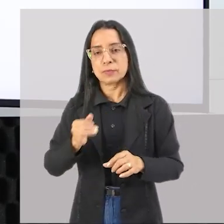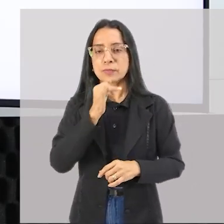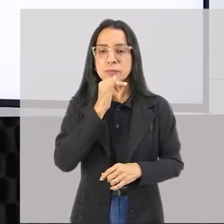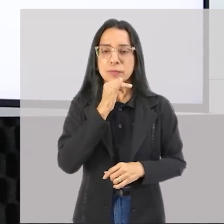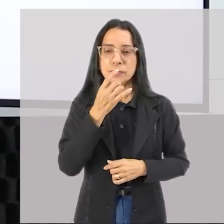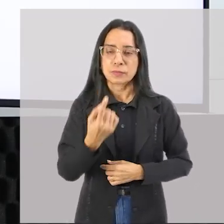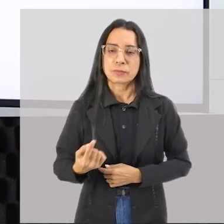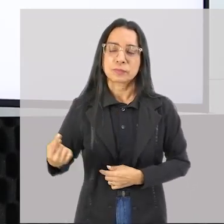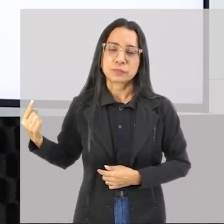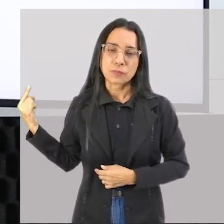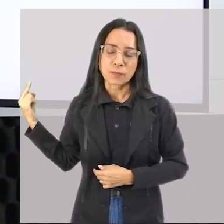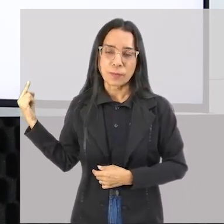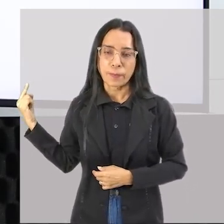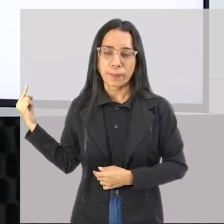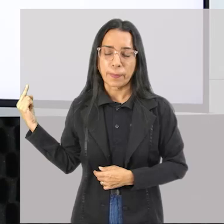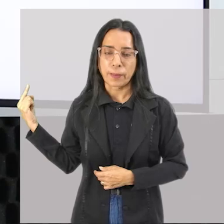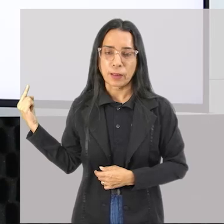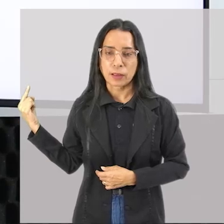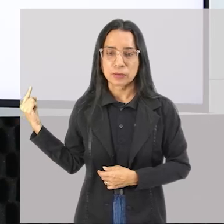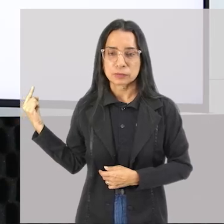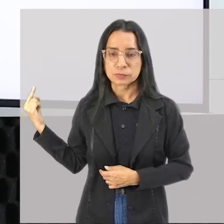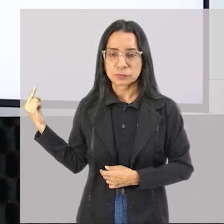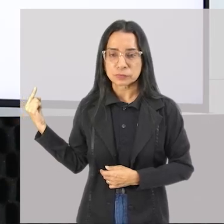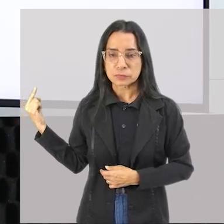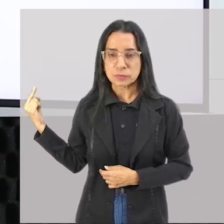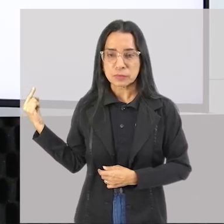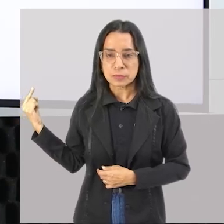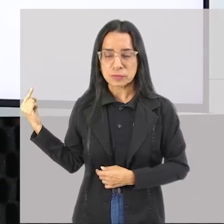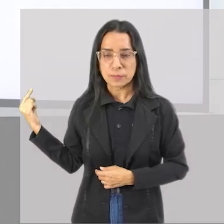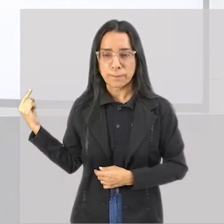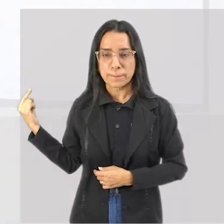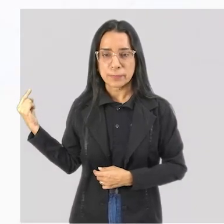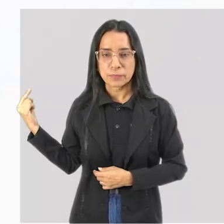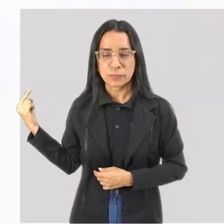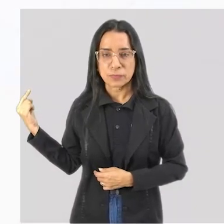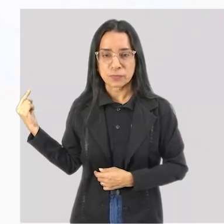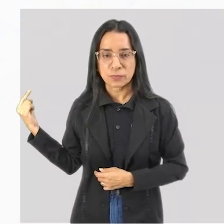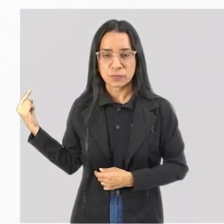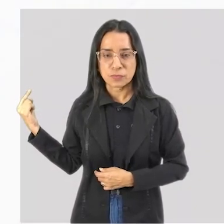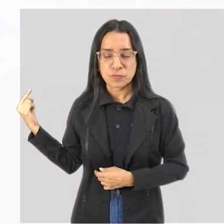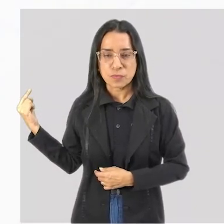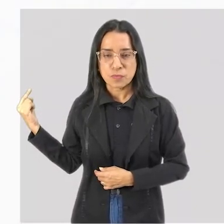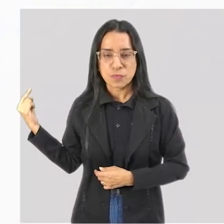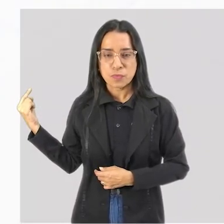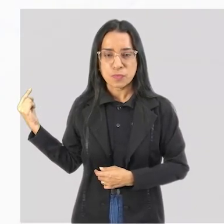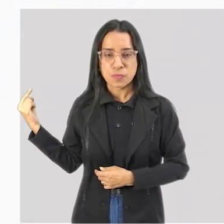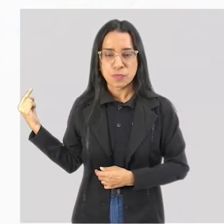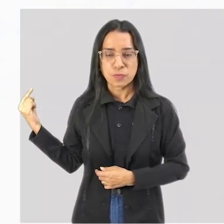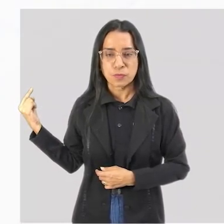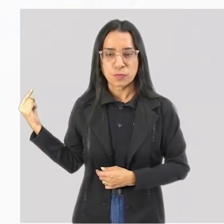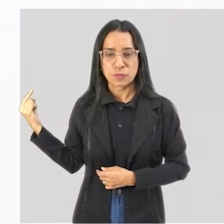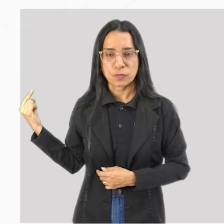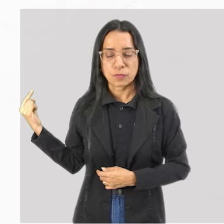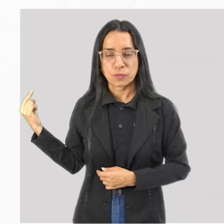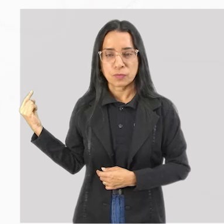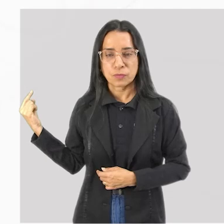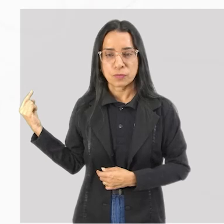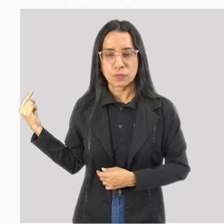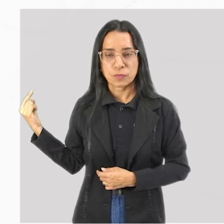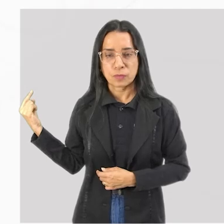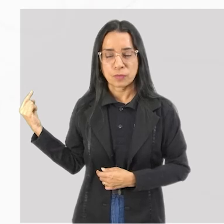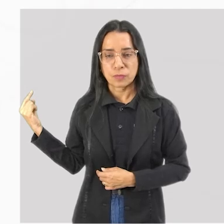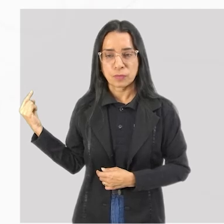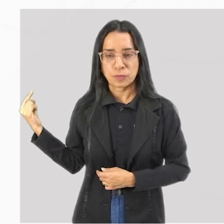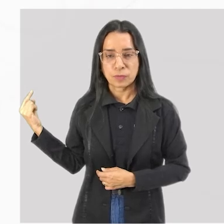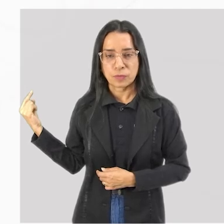na citação, if you want to shine like a sun, first burn like a sun. Então, é uma